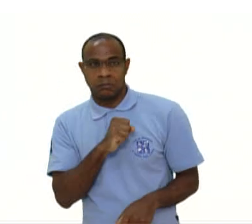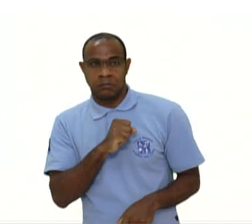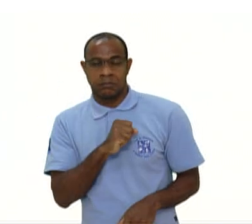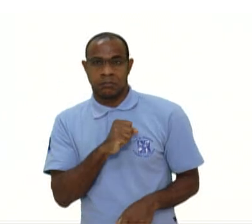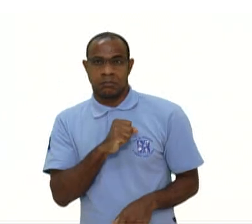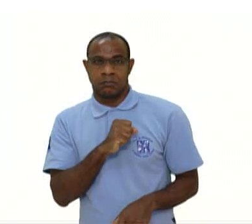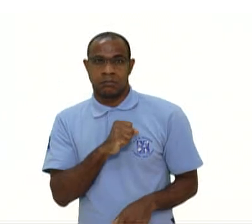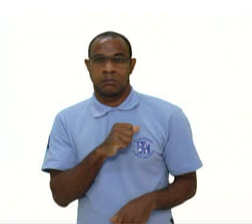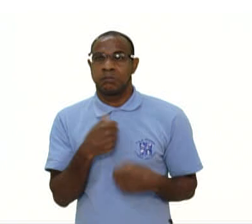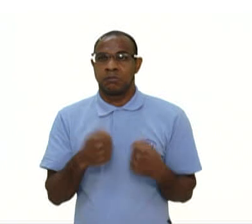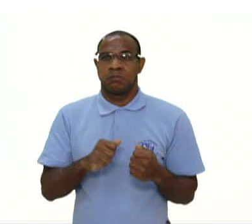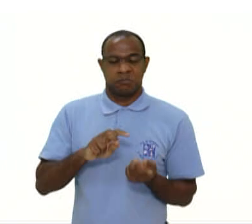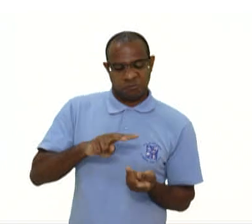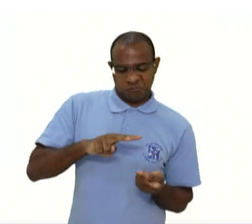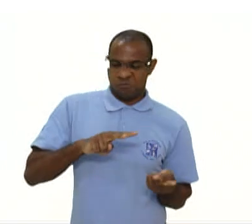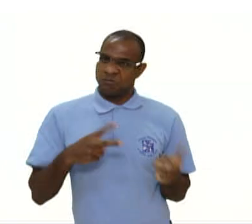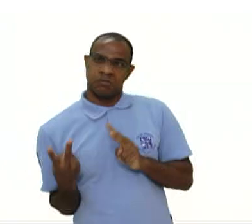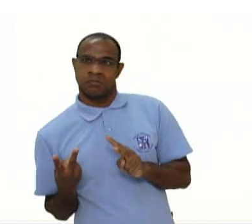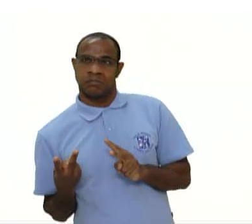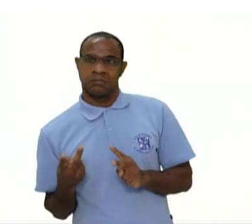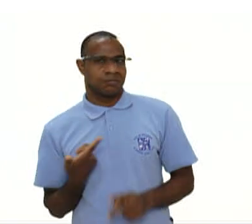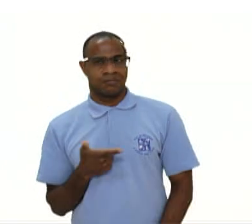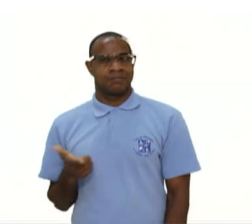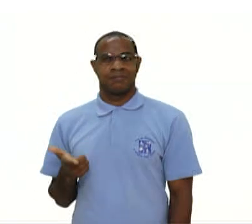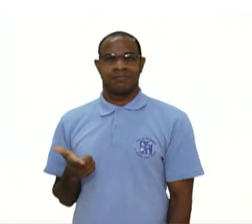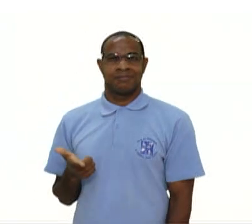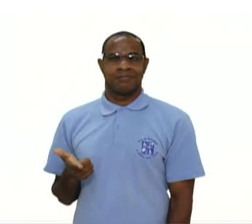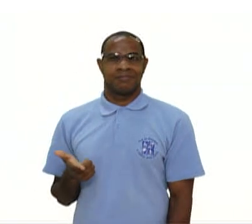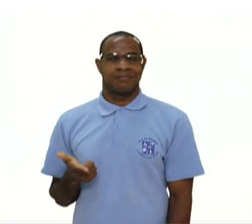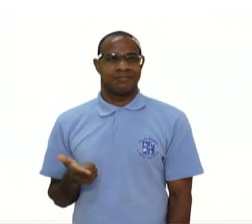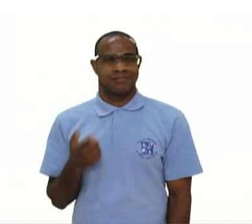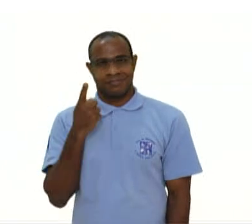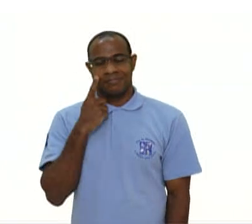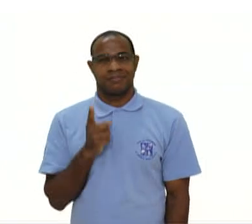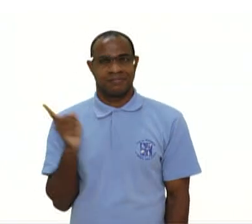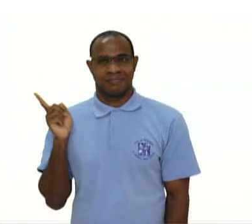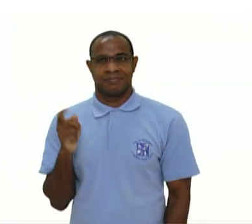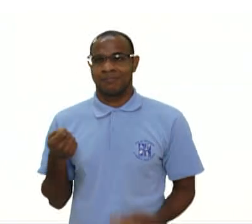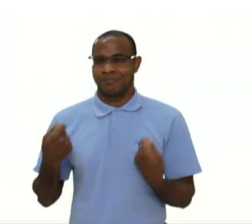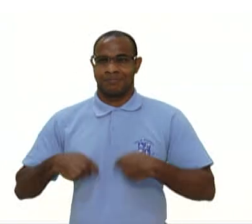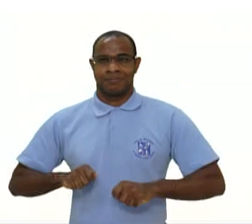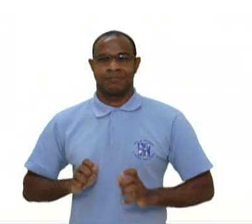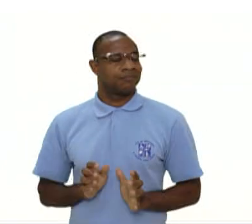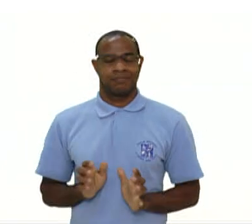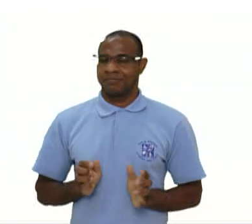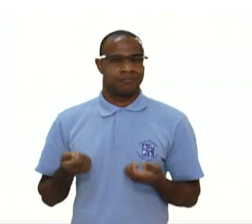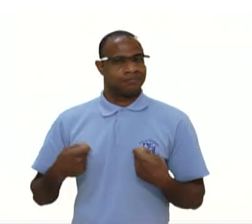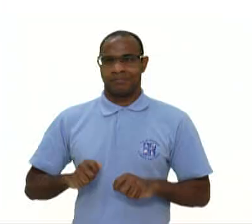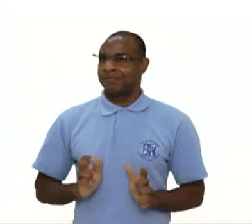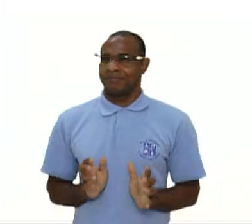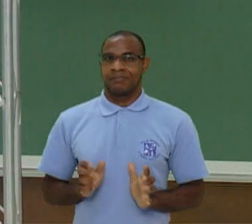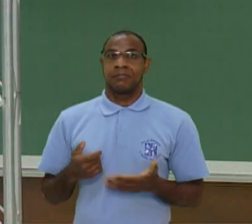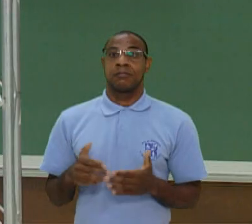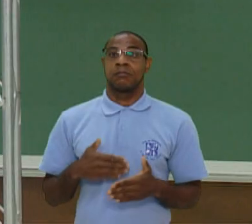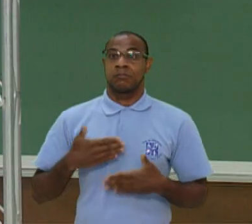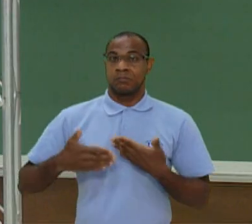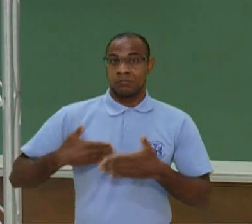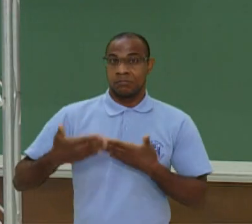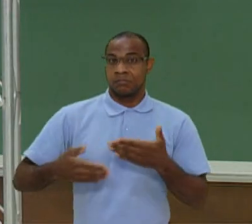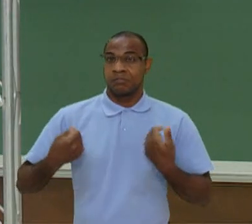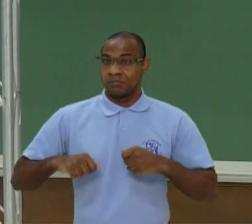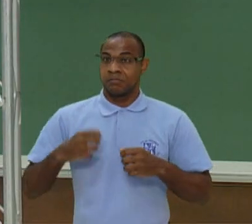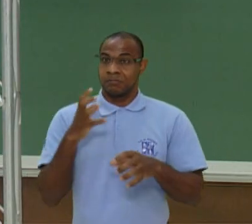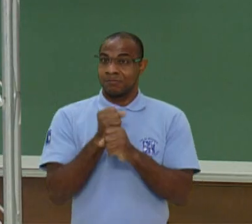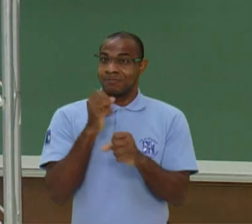fazer conversão que nem a gente fez lá na adição e na subtração. Não é necessário. Né? É um processo que requer mais